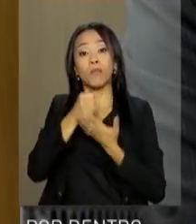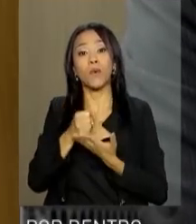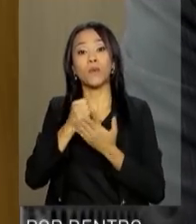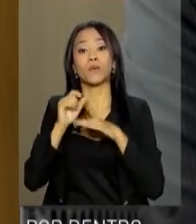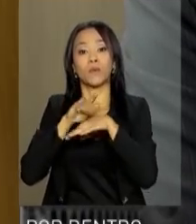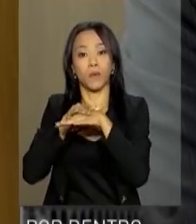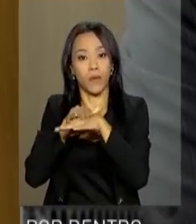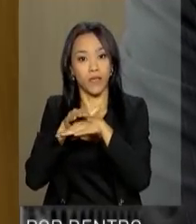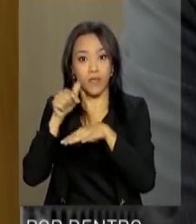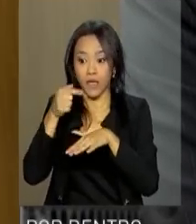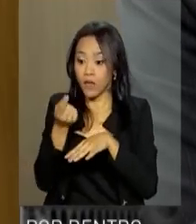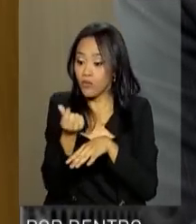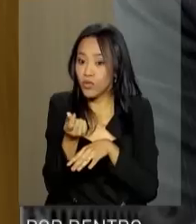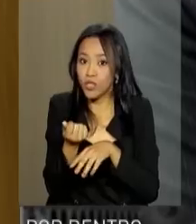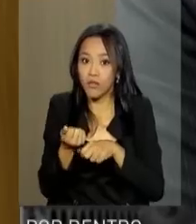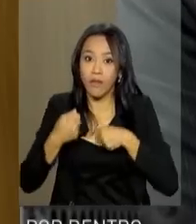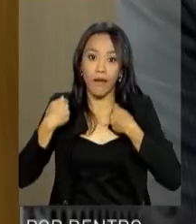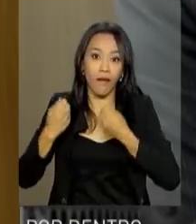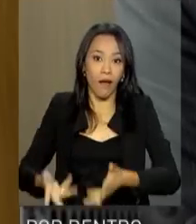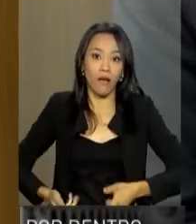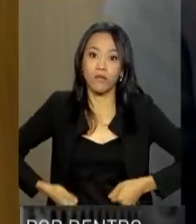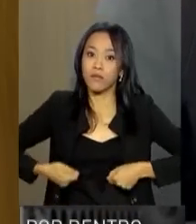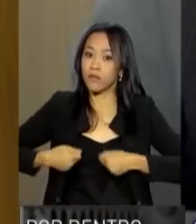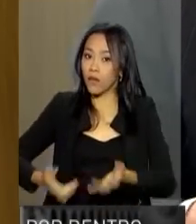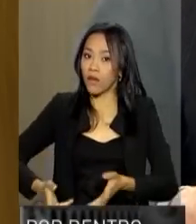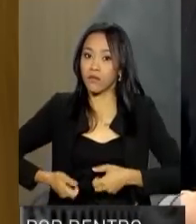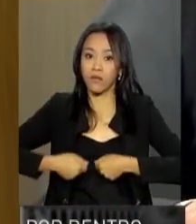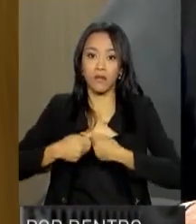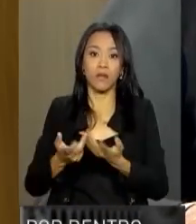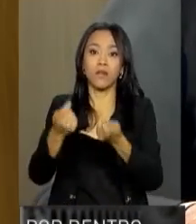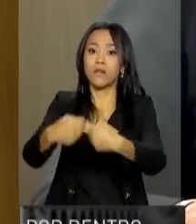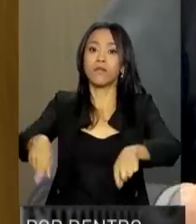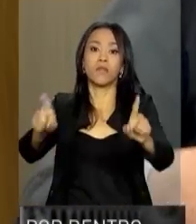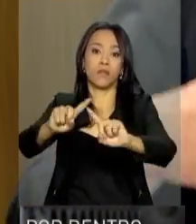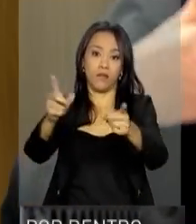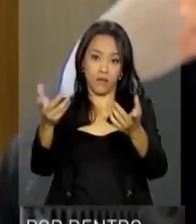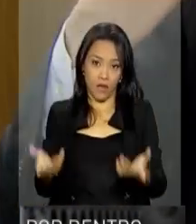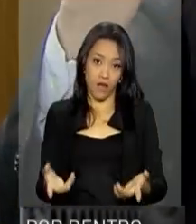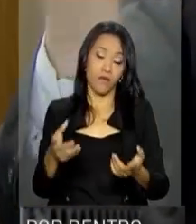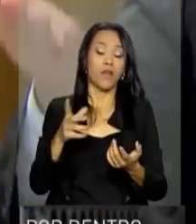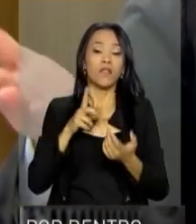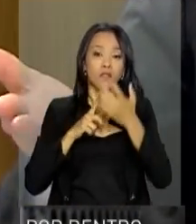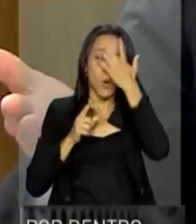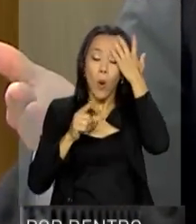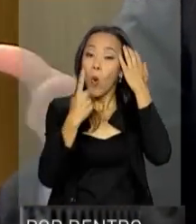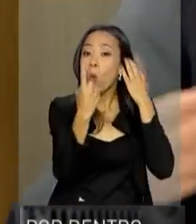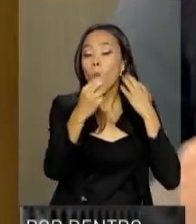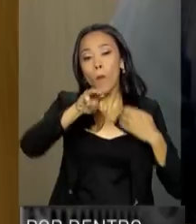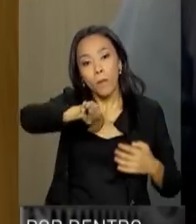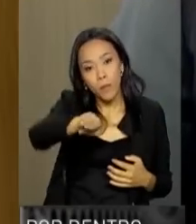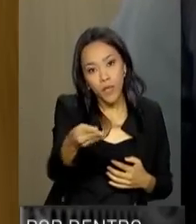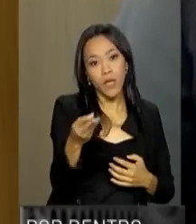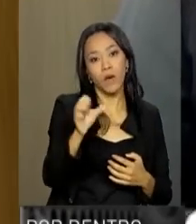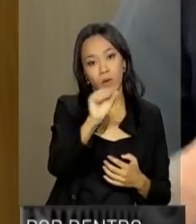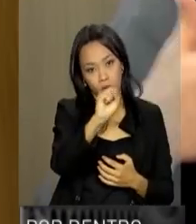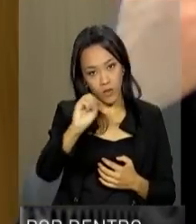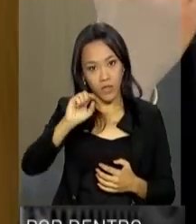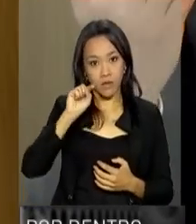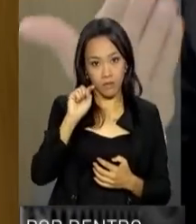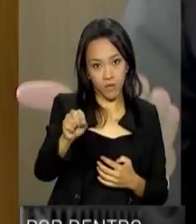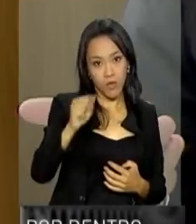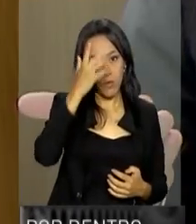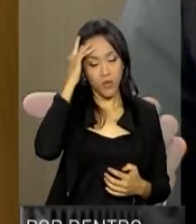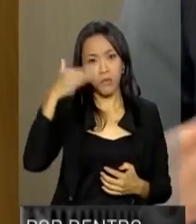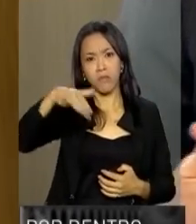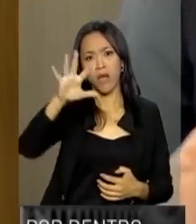estava sendo gasto com auxílio-doença sem necessidade nós tínhamos um milhão e 800 mil pessoas que estavam há mais de